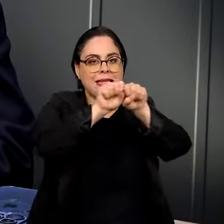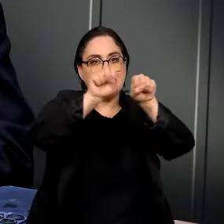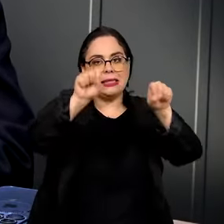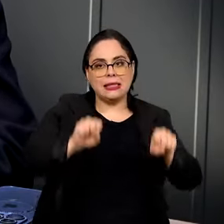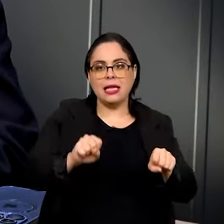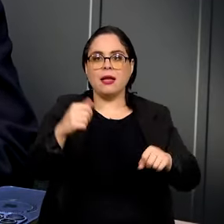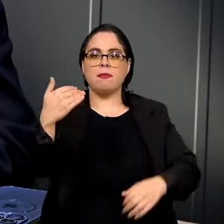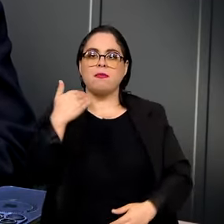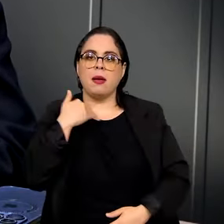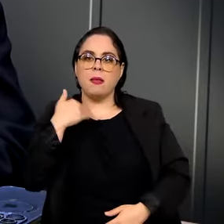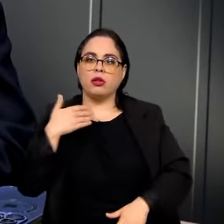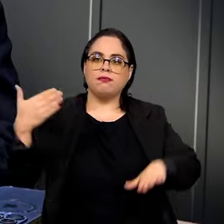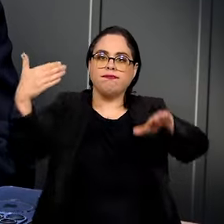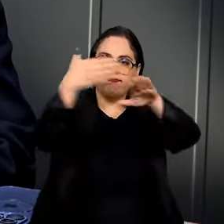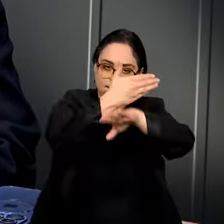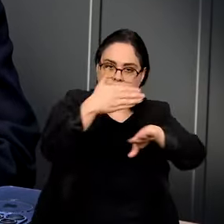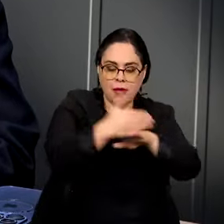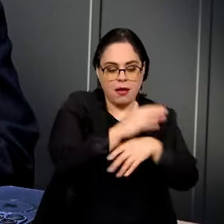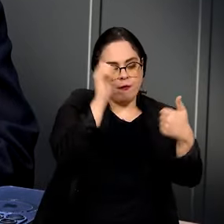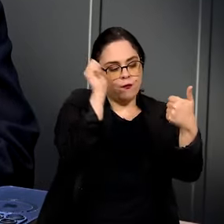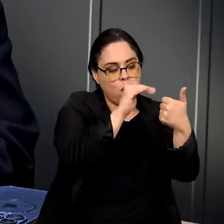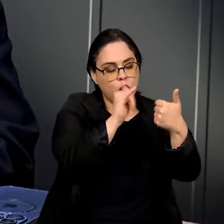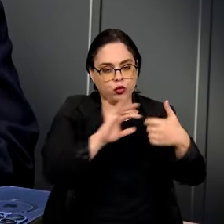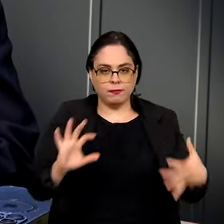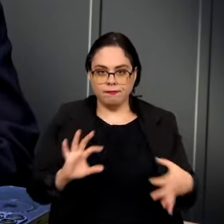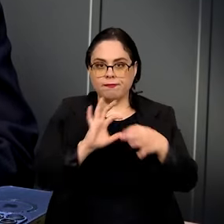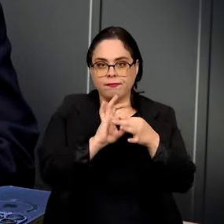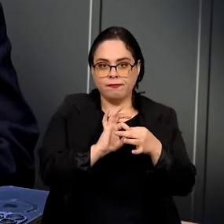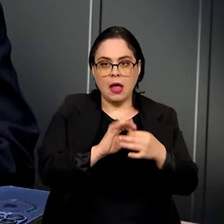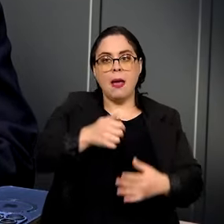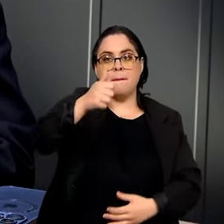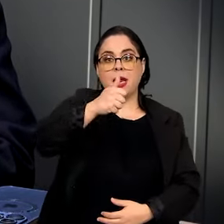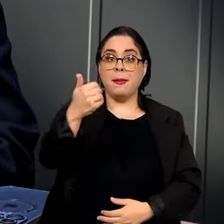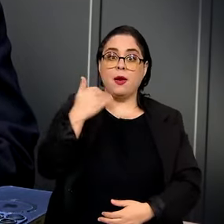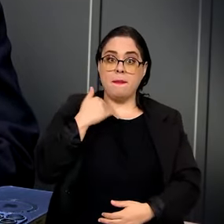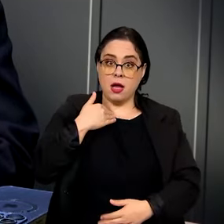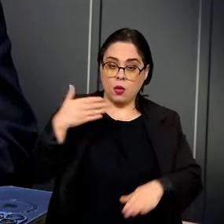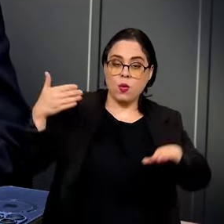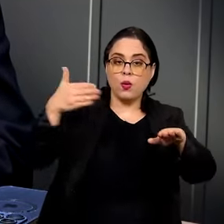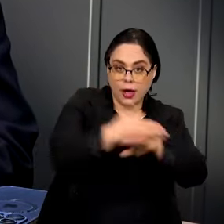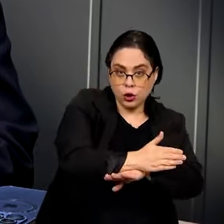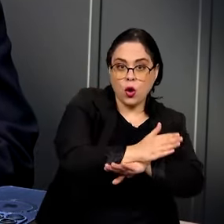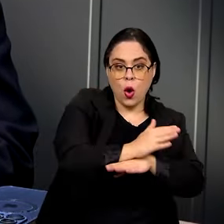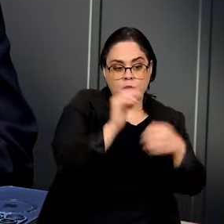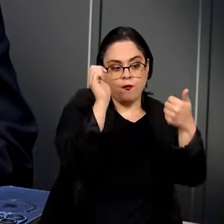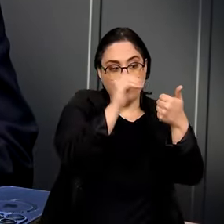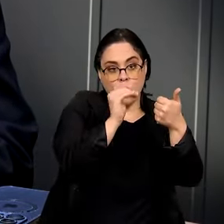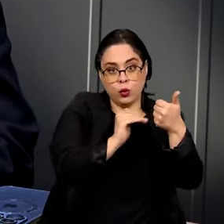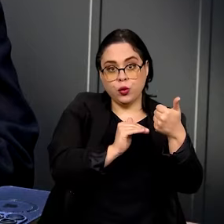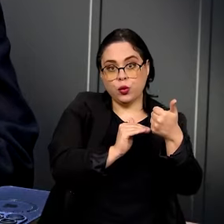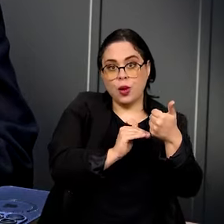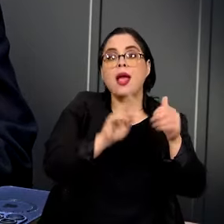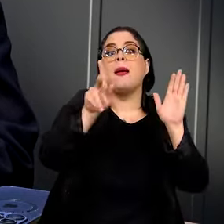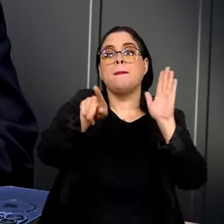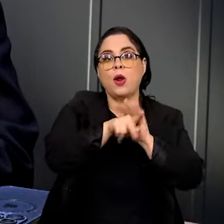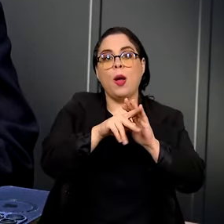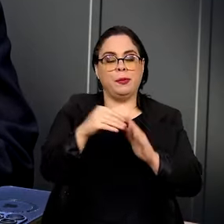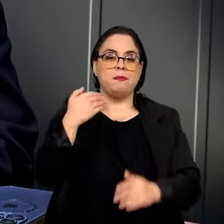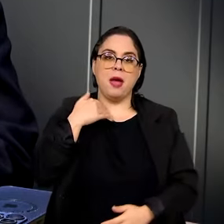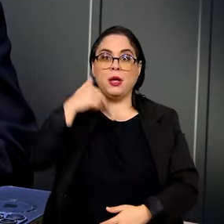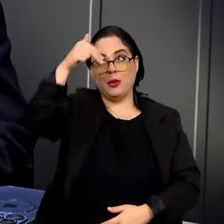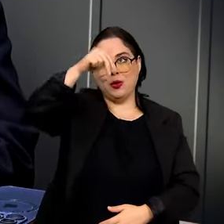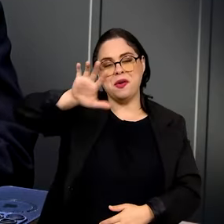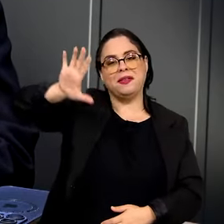adequação de sistemas dos bancos que estão aderindo ao fundo garantidor e o primeiro banco que aderiu ao fundo